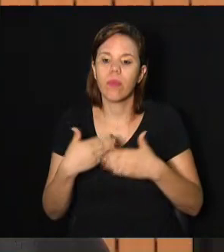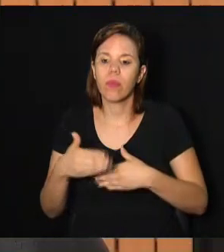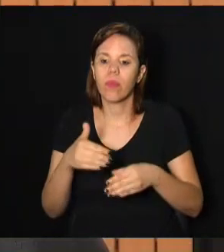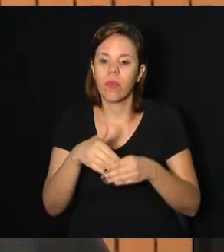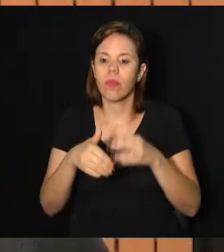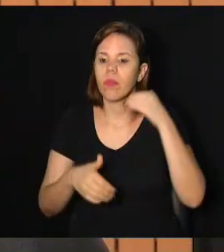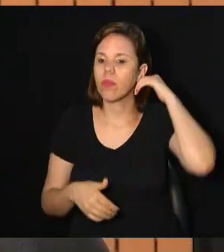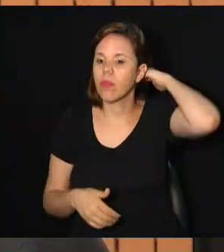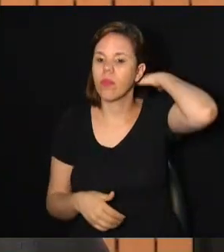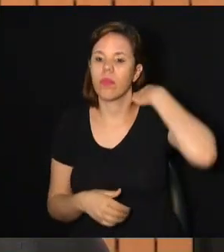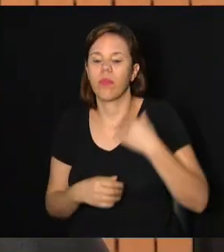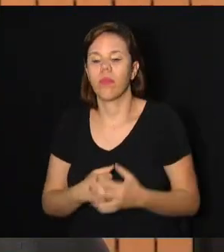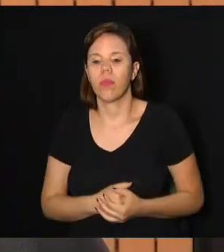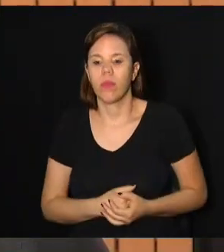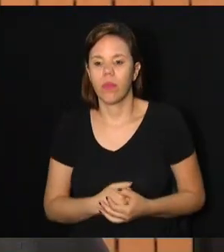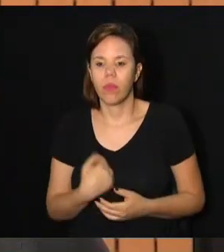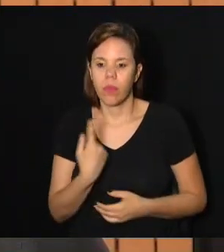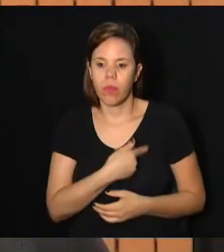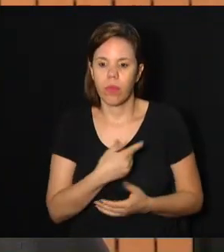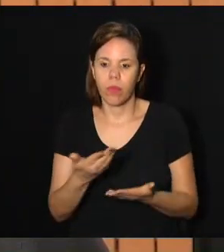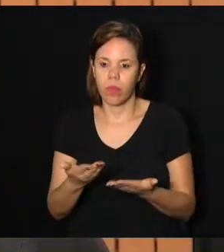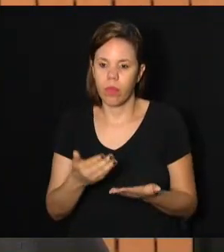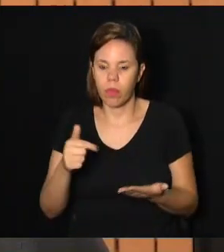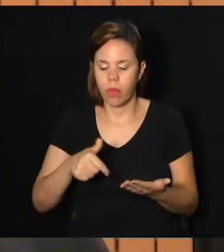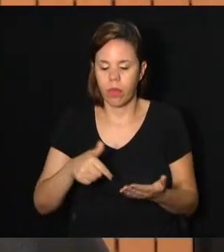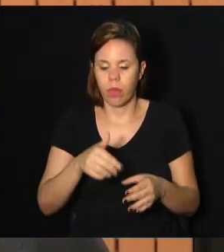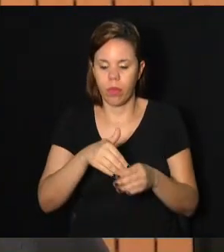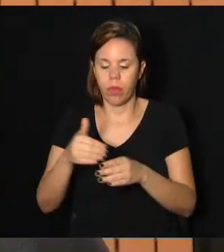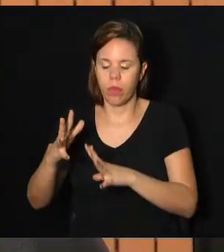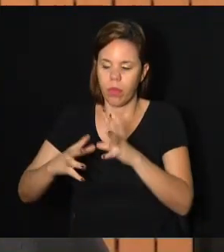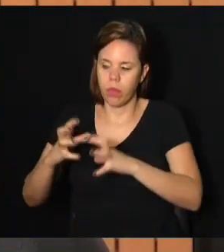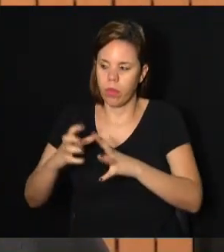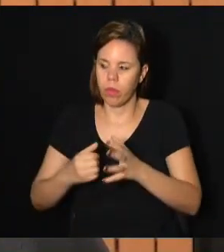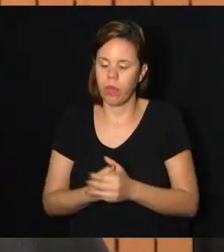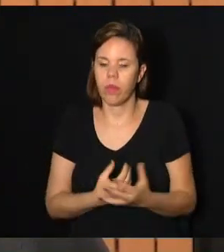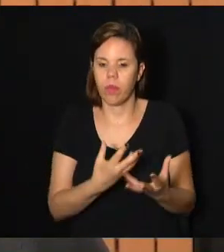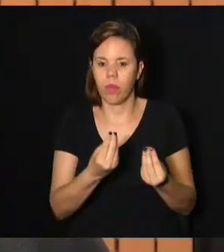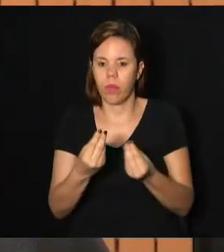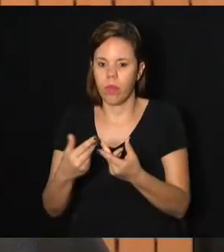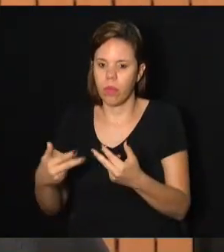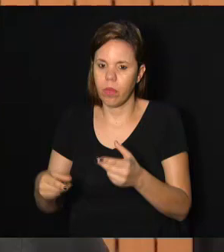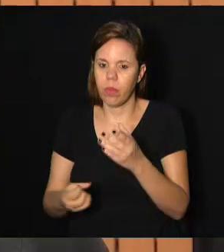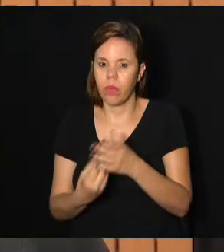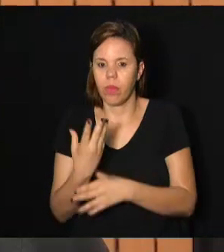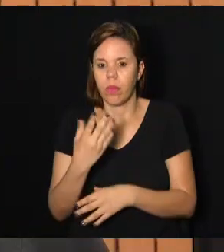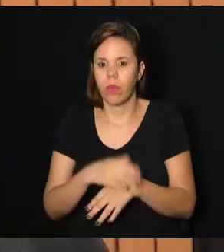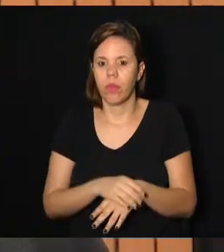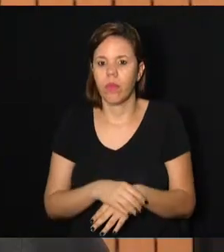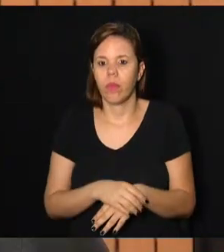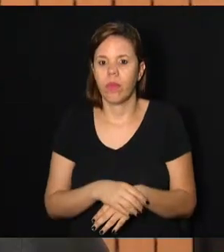votação, e aí a gente recebia, nessas votações polêmicas, muitas delas que acontecem de